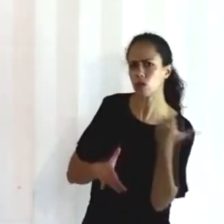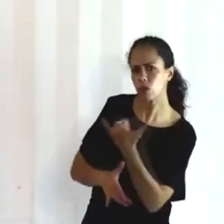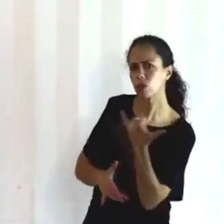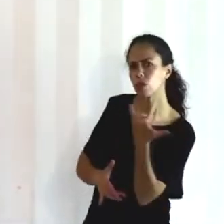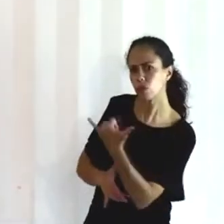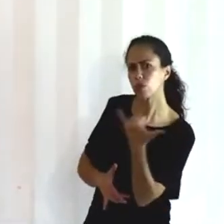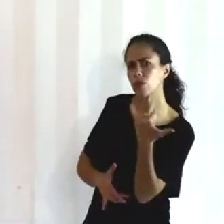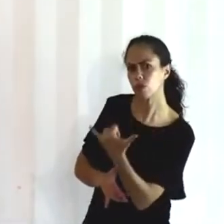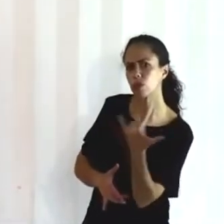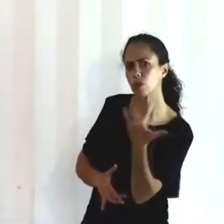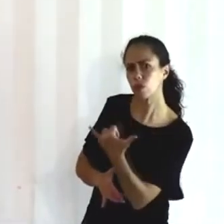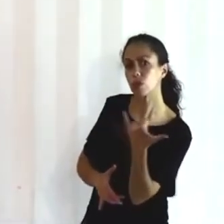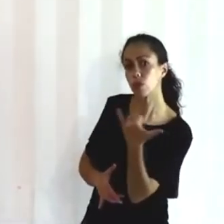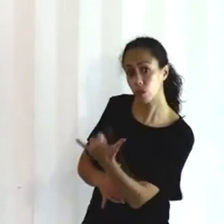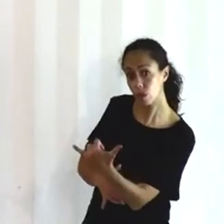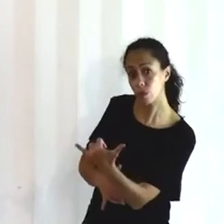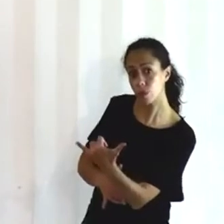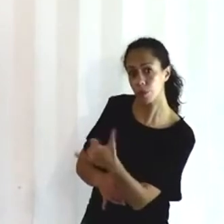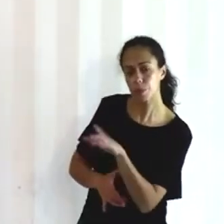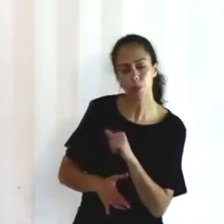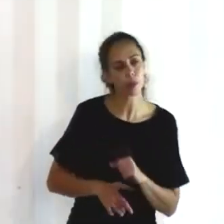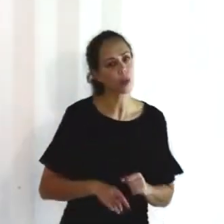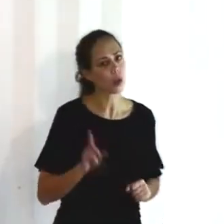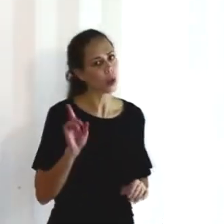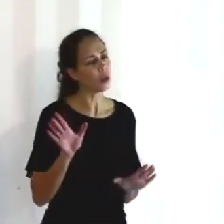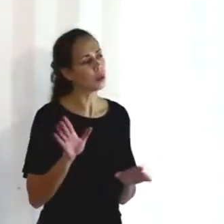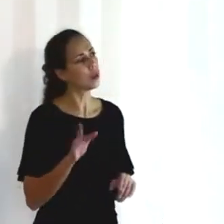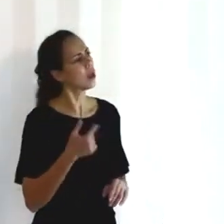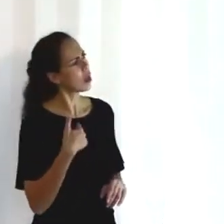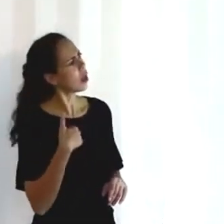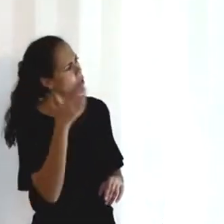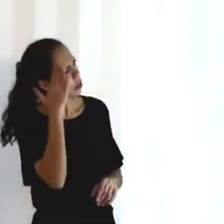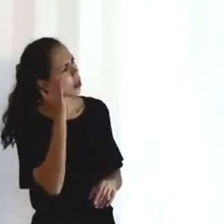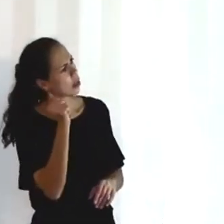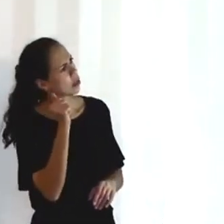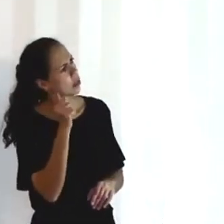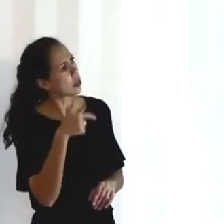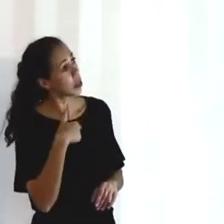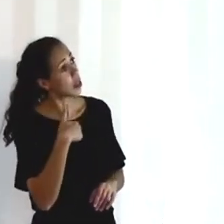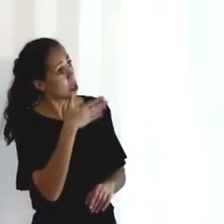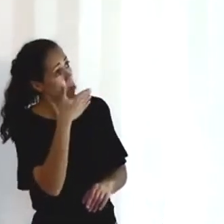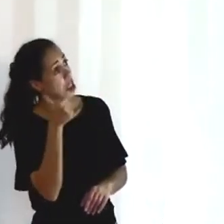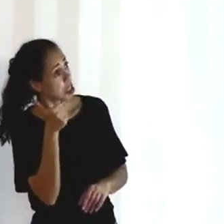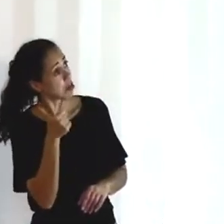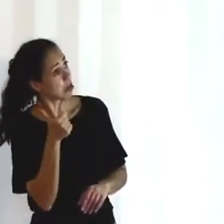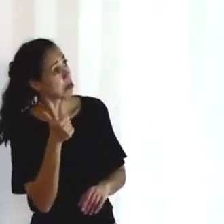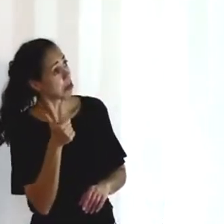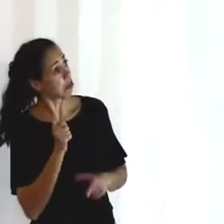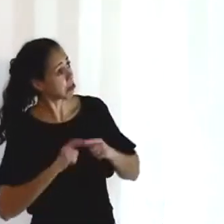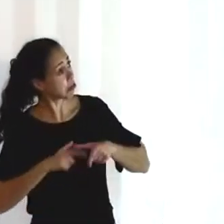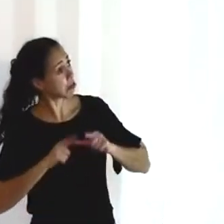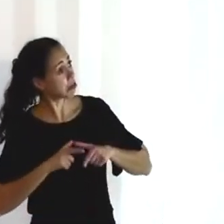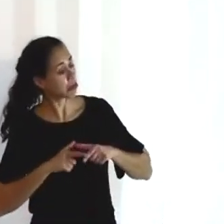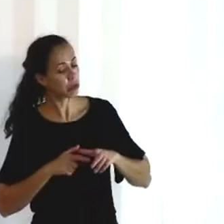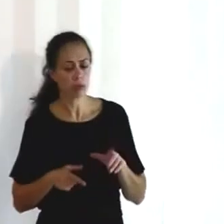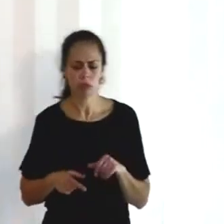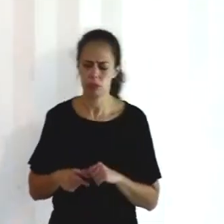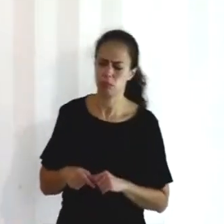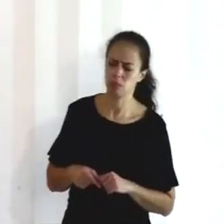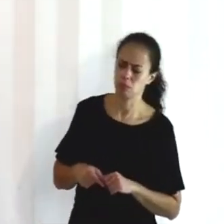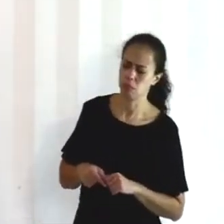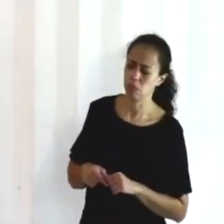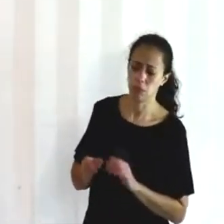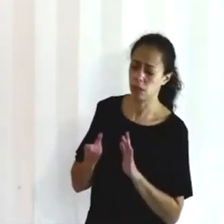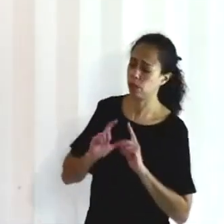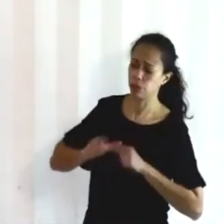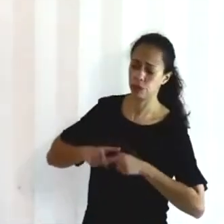culpado. Um dos discípulos disse, eu sei como tratar, e eu faço melhor do que os judeus. Mas Jesus disse, os judeus não